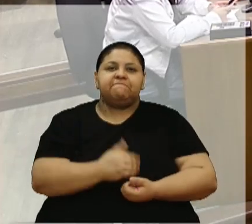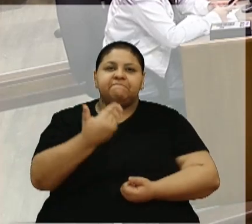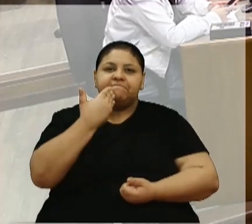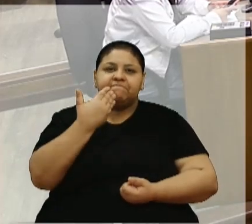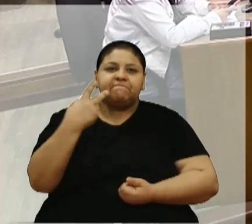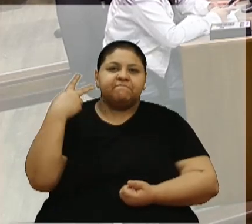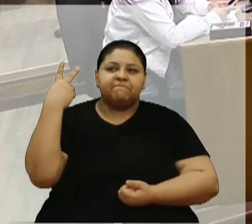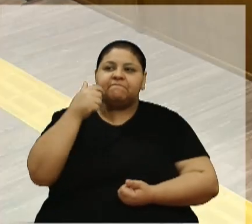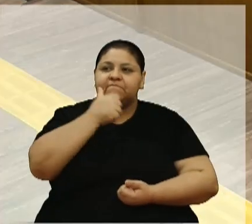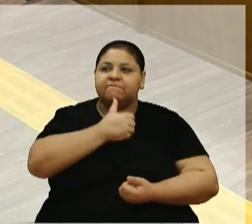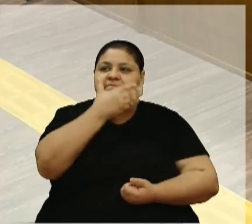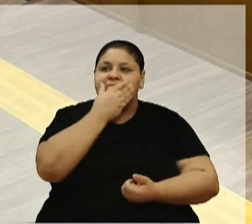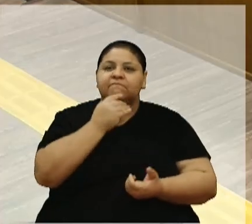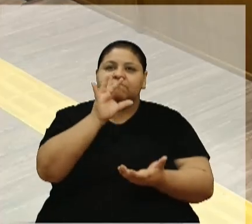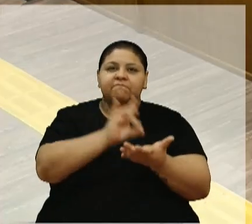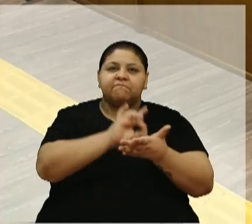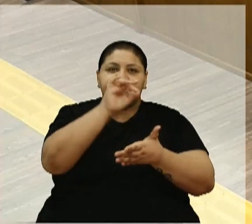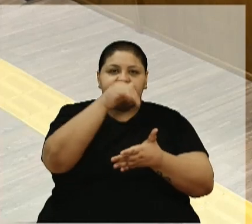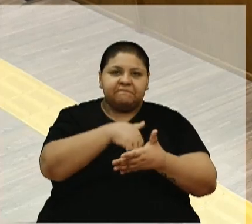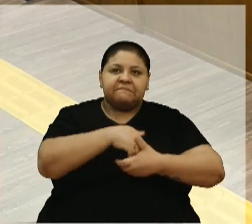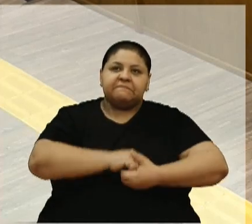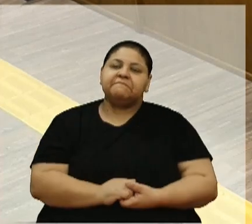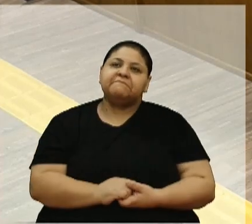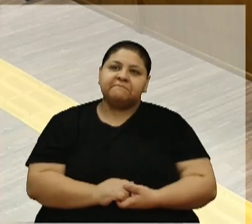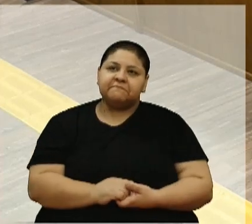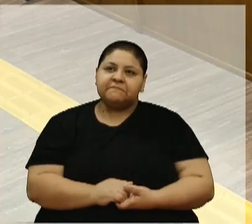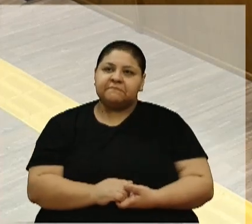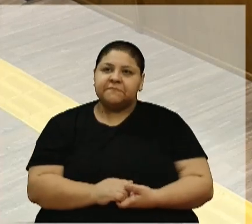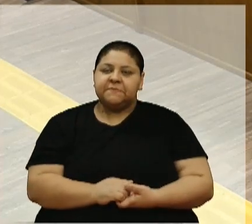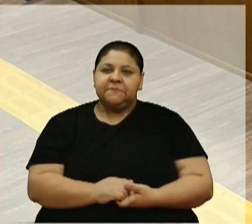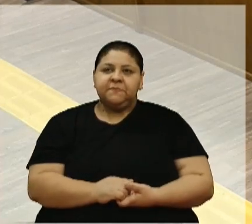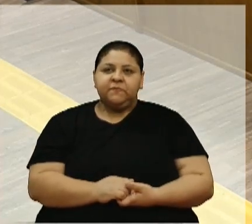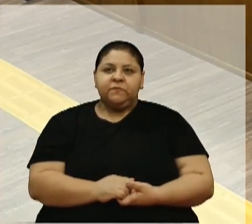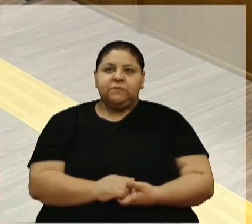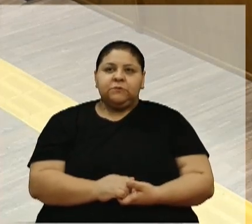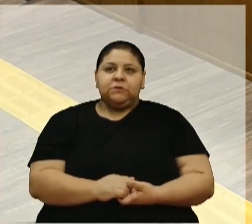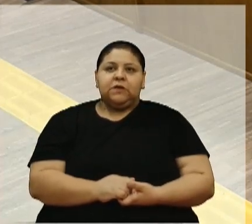Solicito às vereadoras e vereadores que registrem os seus votos.